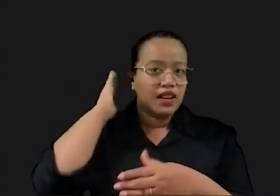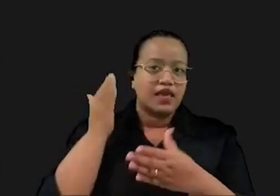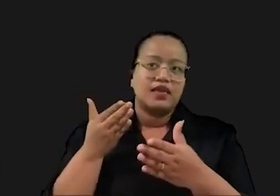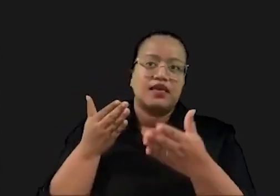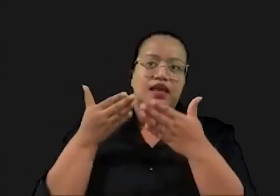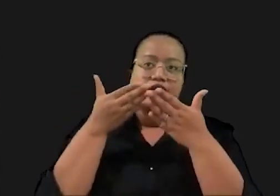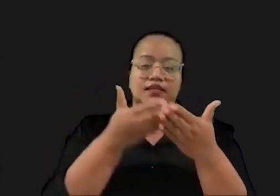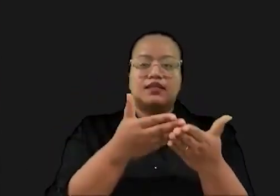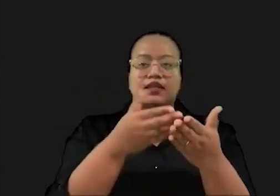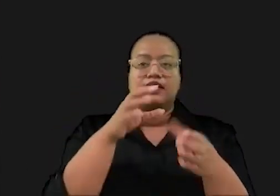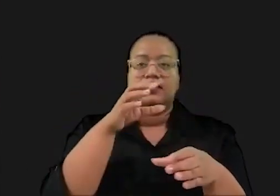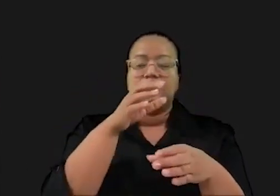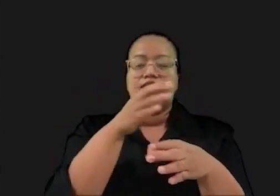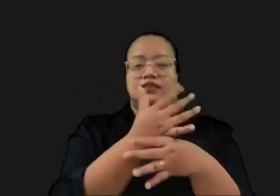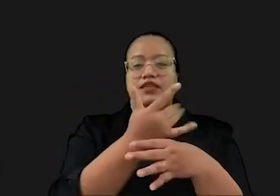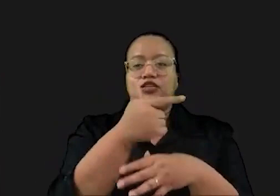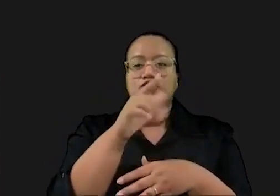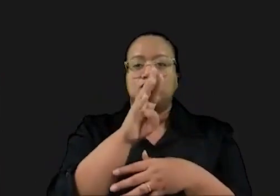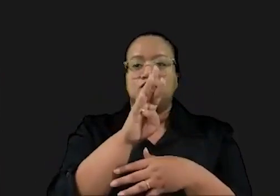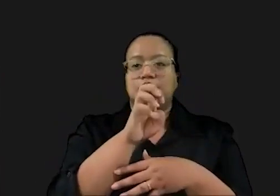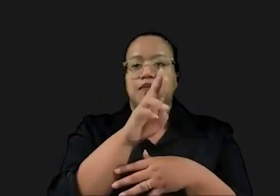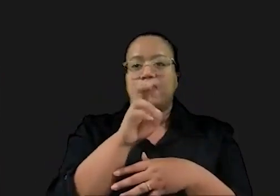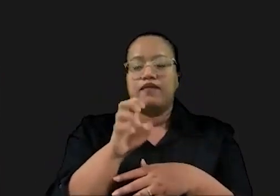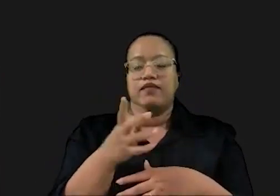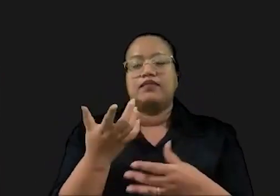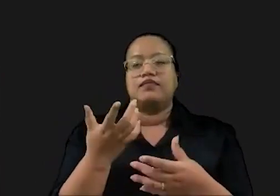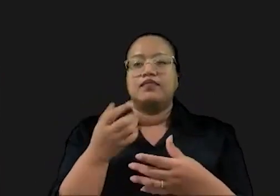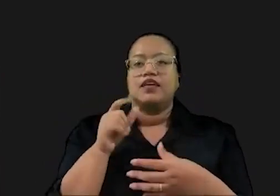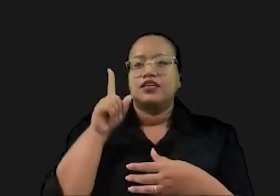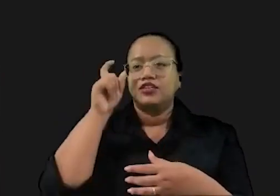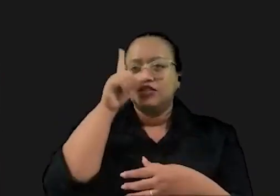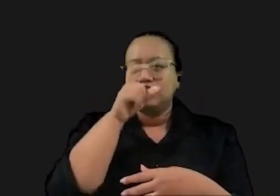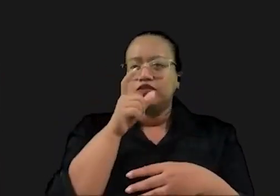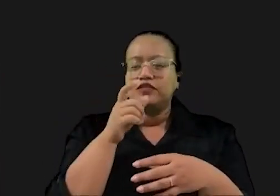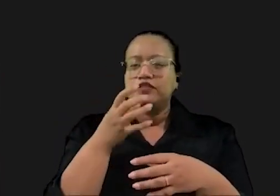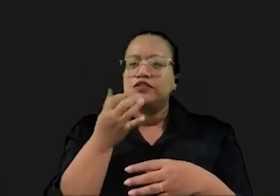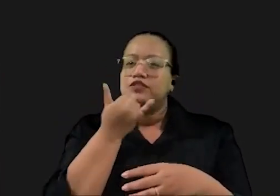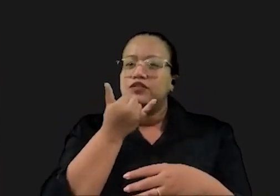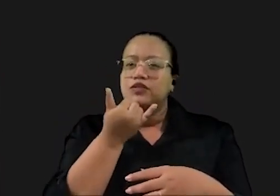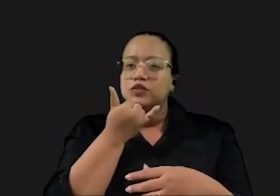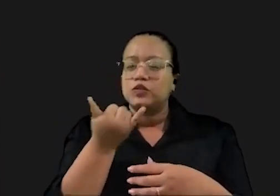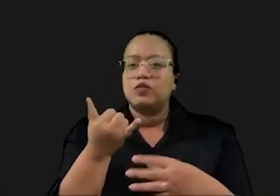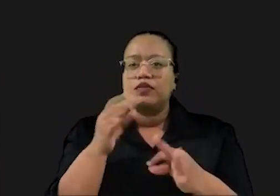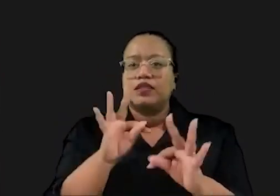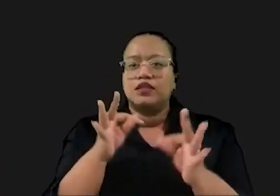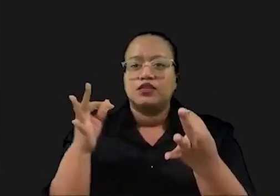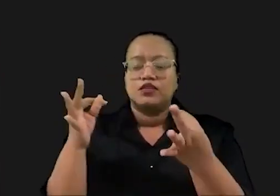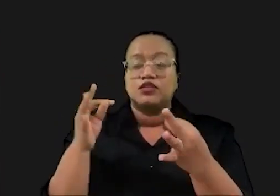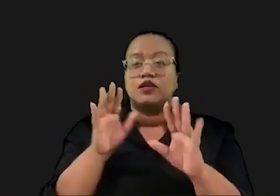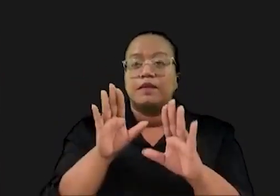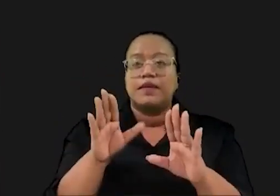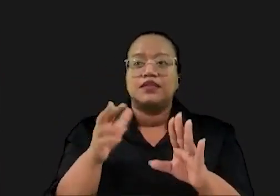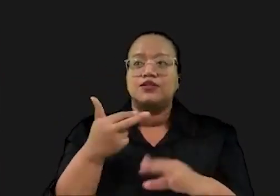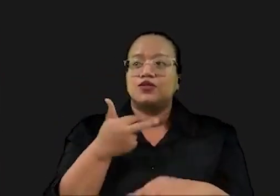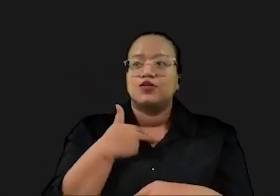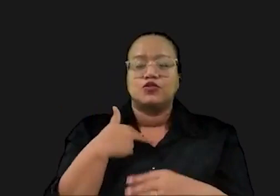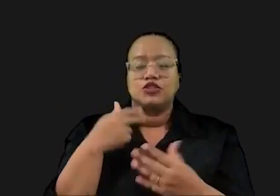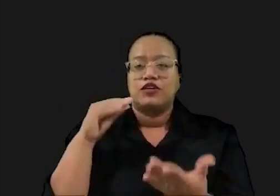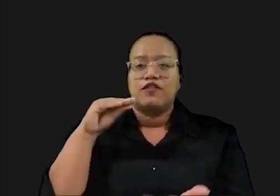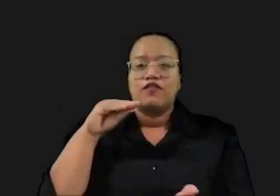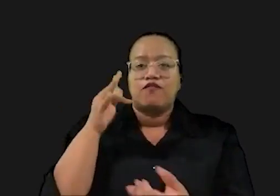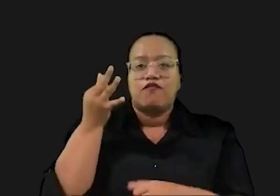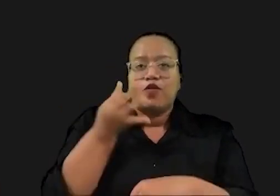minhas dificuldades aí de conversação com a tecnologia, mas eu não podia faltar a esse encontro de hoje,